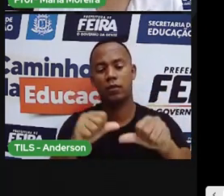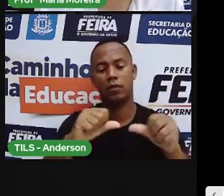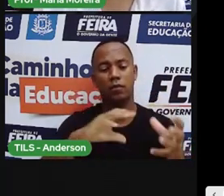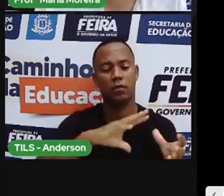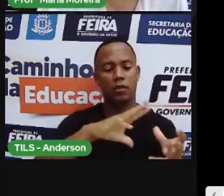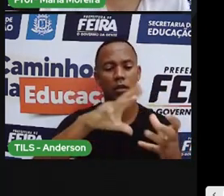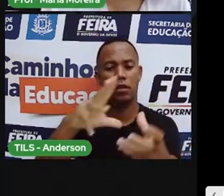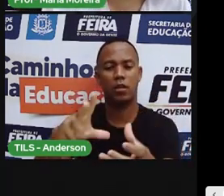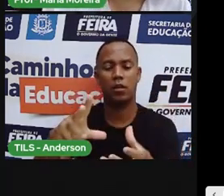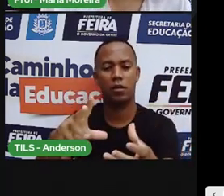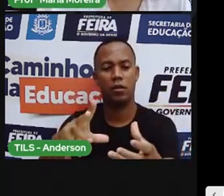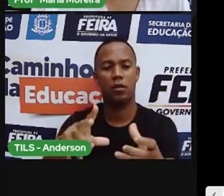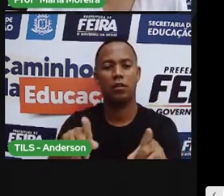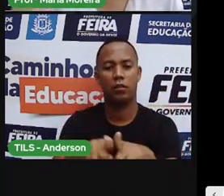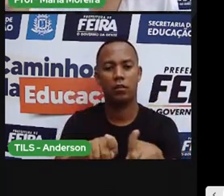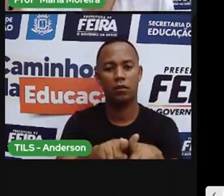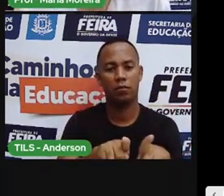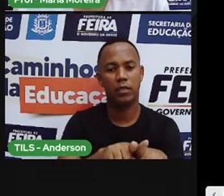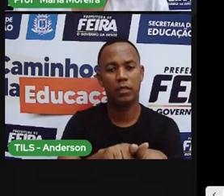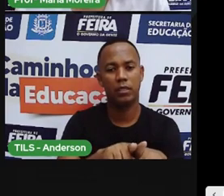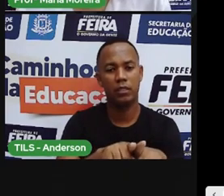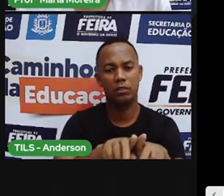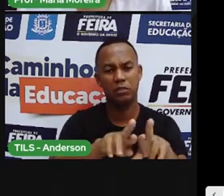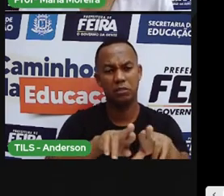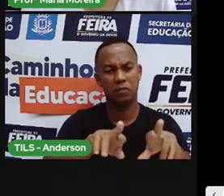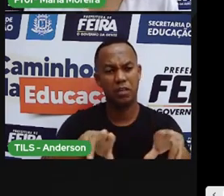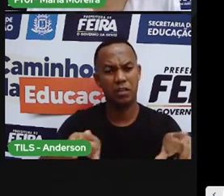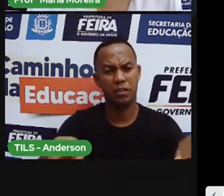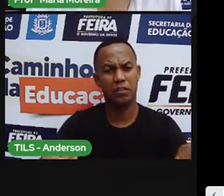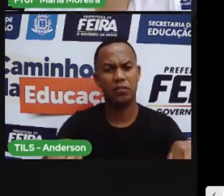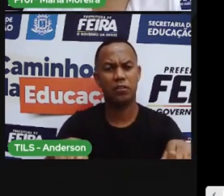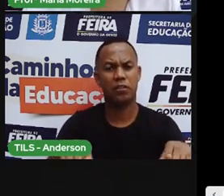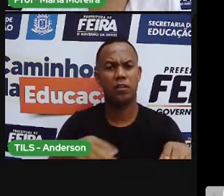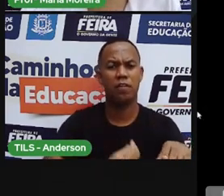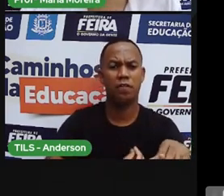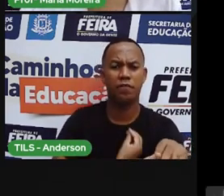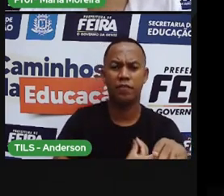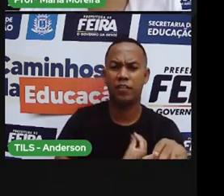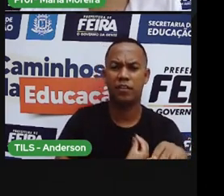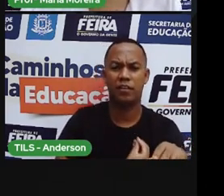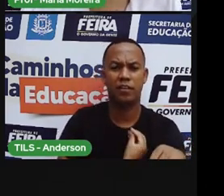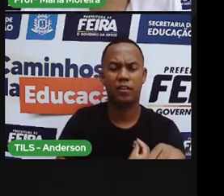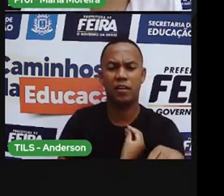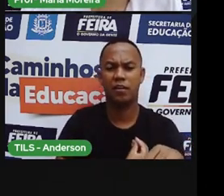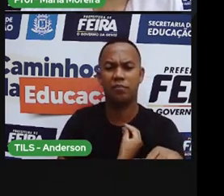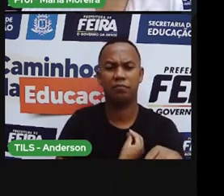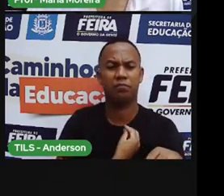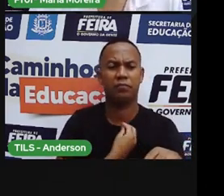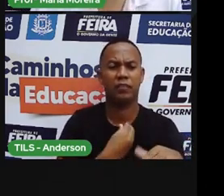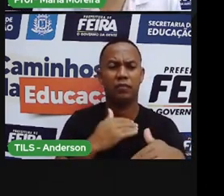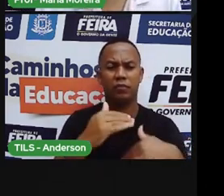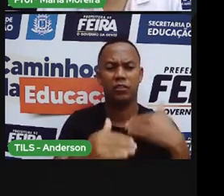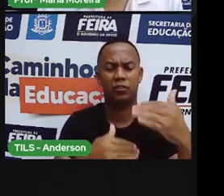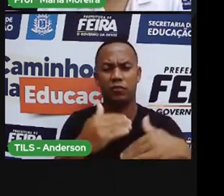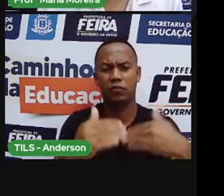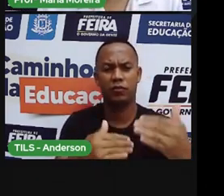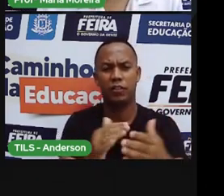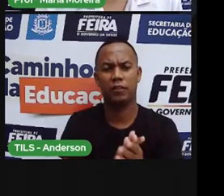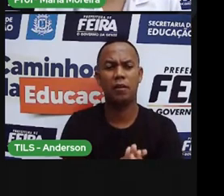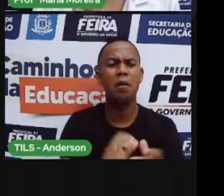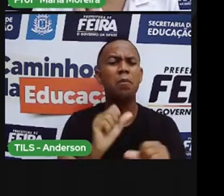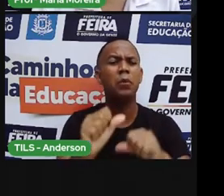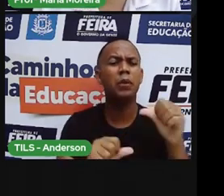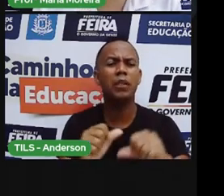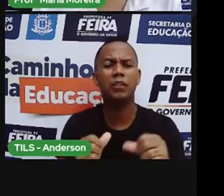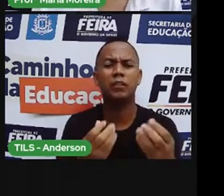mudanças, algumas nítidas, outras bem longas, e os seres humanos não percebem. Como assim, pró